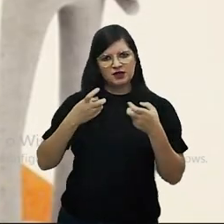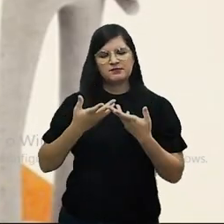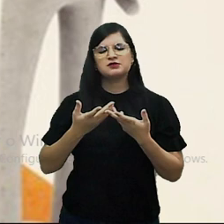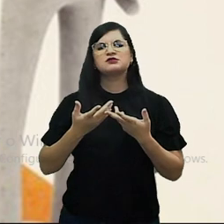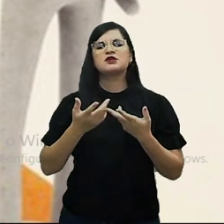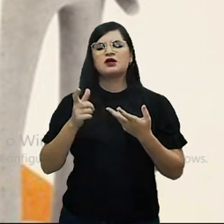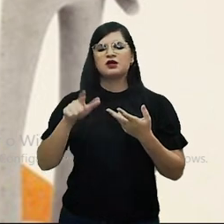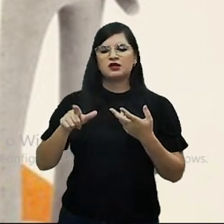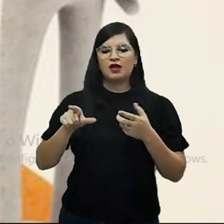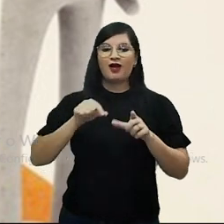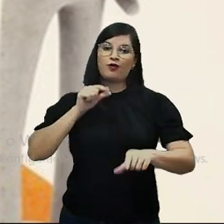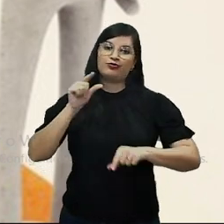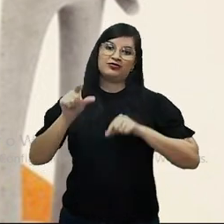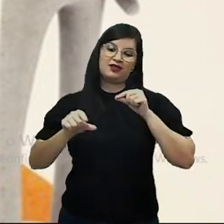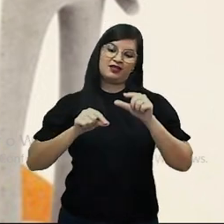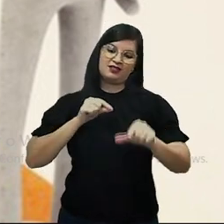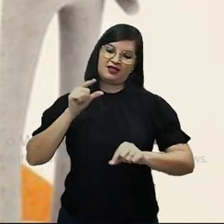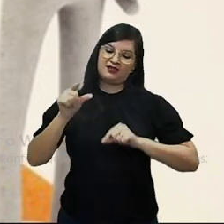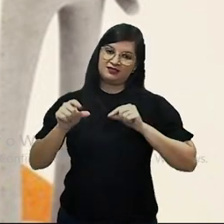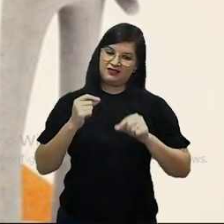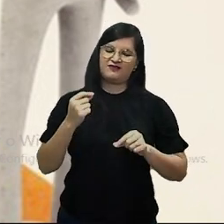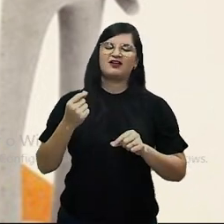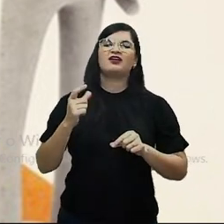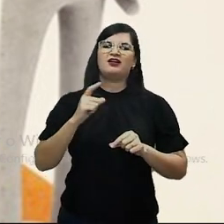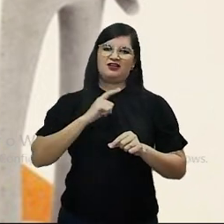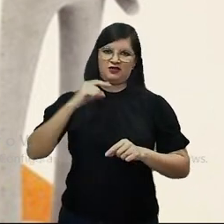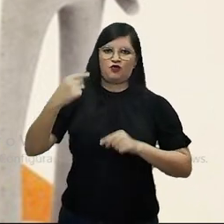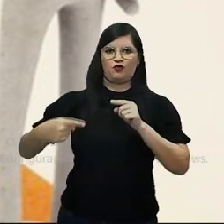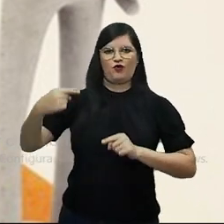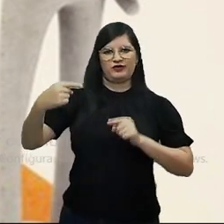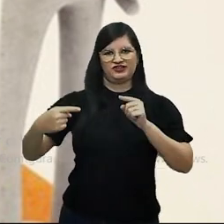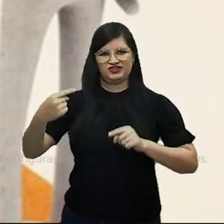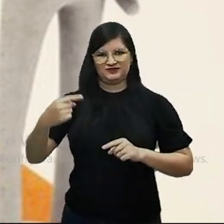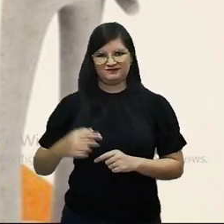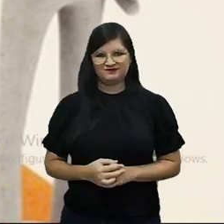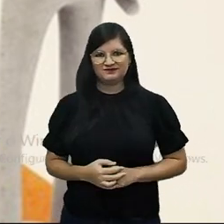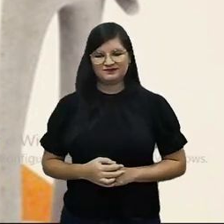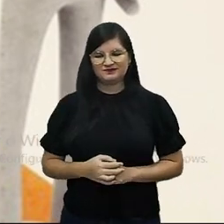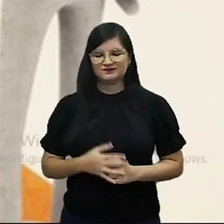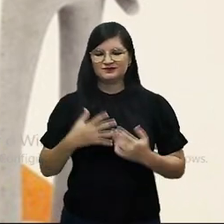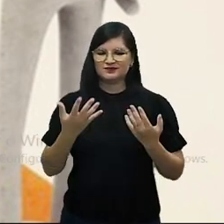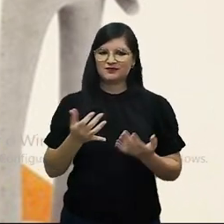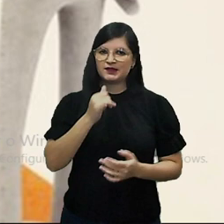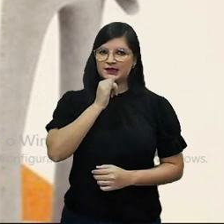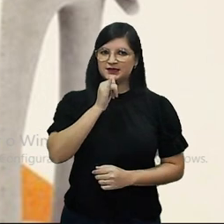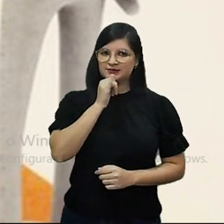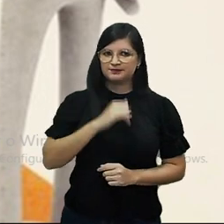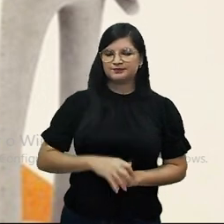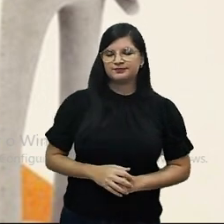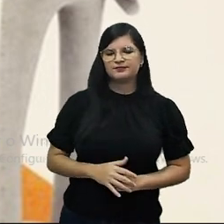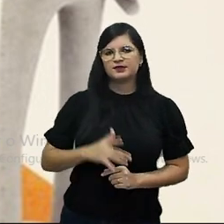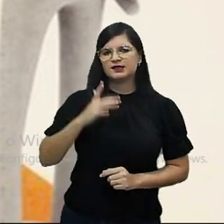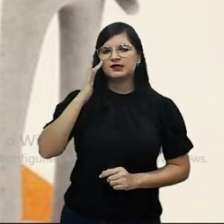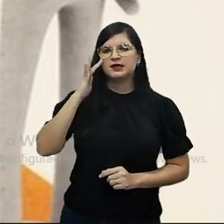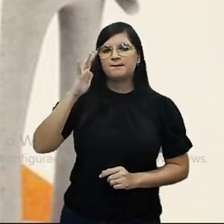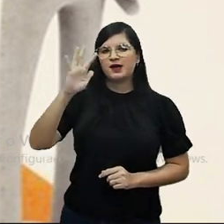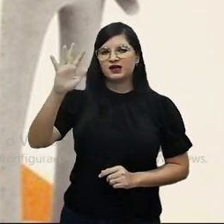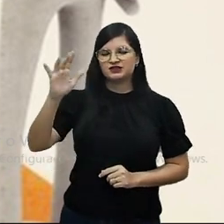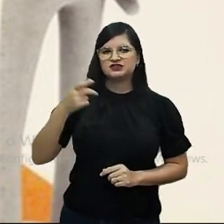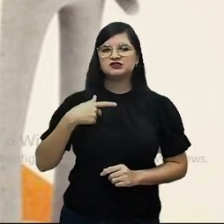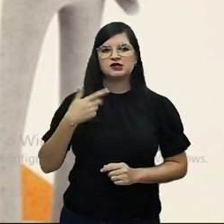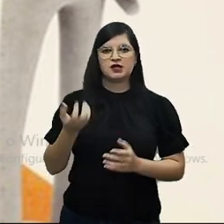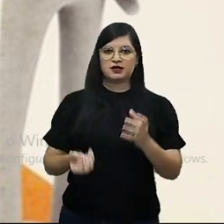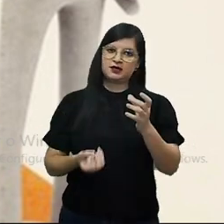pitches são as alternativas existentes e os concorrentes, certo? Então, por exemplo, imagina que você está